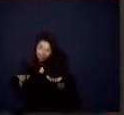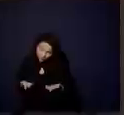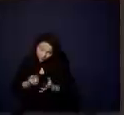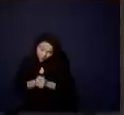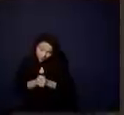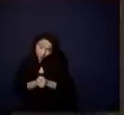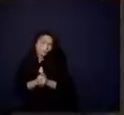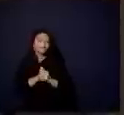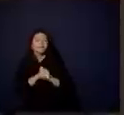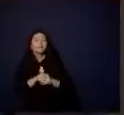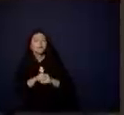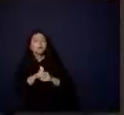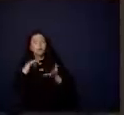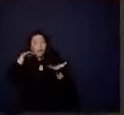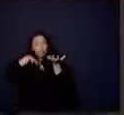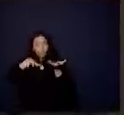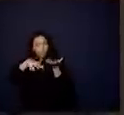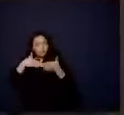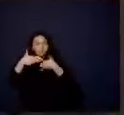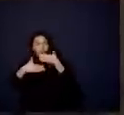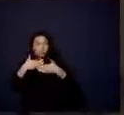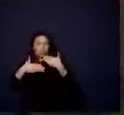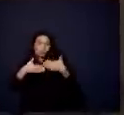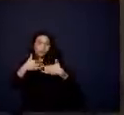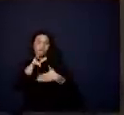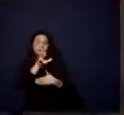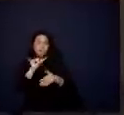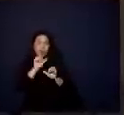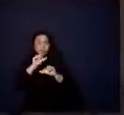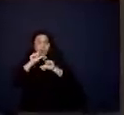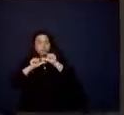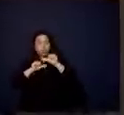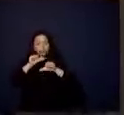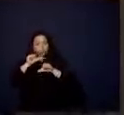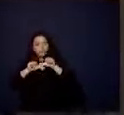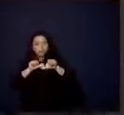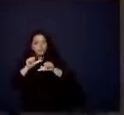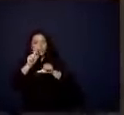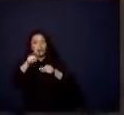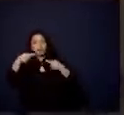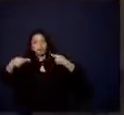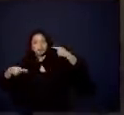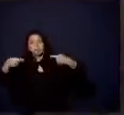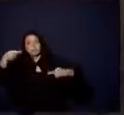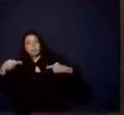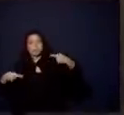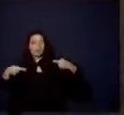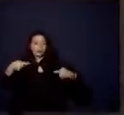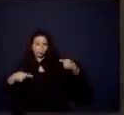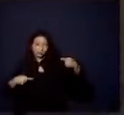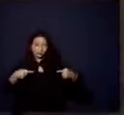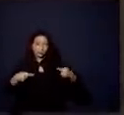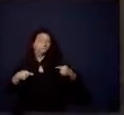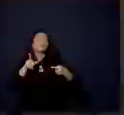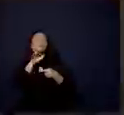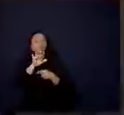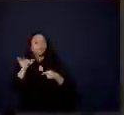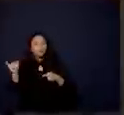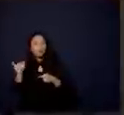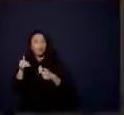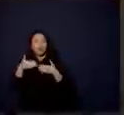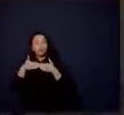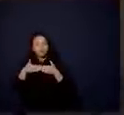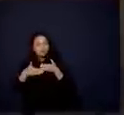é o que vai ser construído no Congresso Nacional ao longo desse desse debate as questões setoriais vão ser discutidas agora